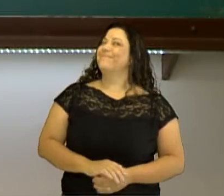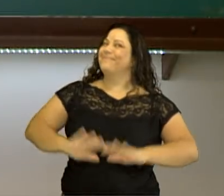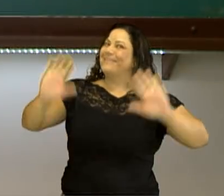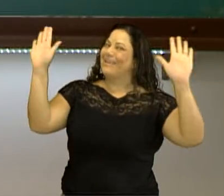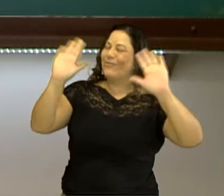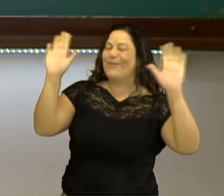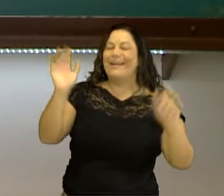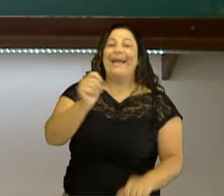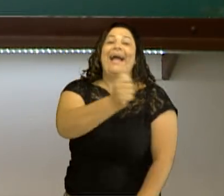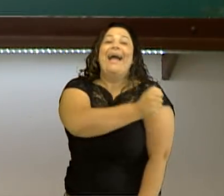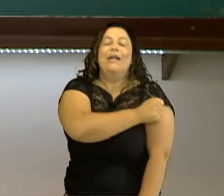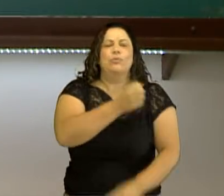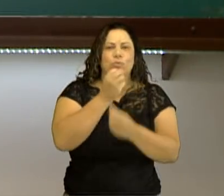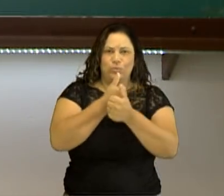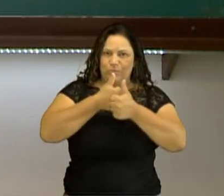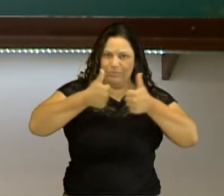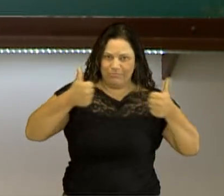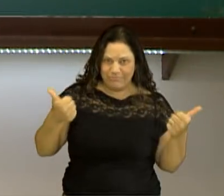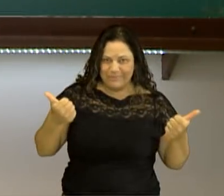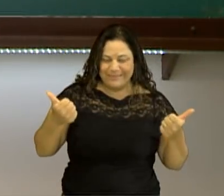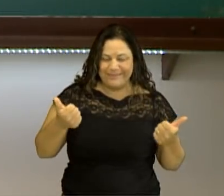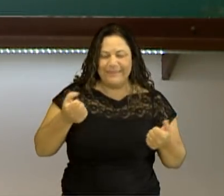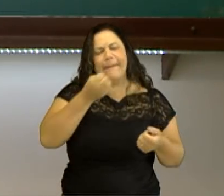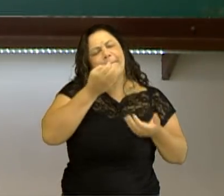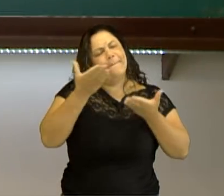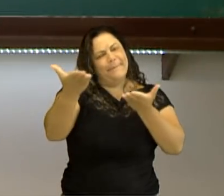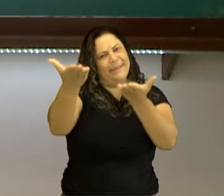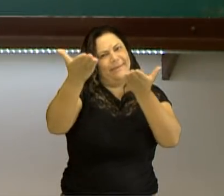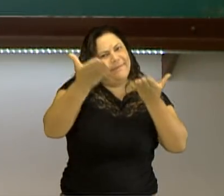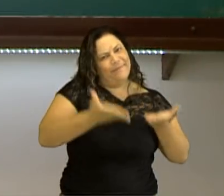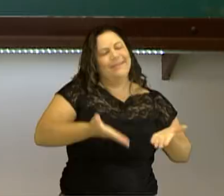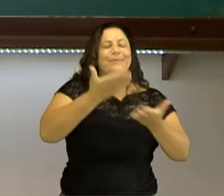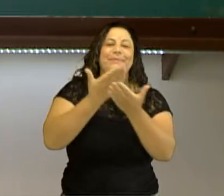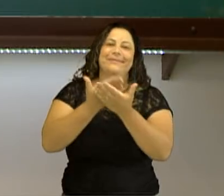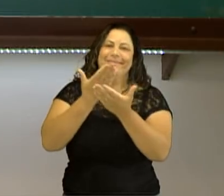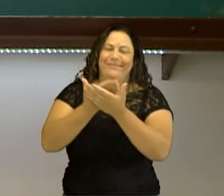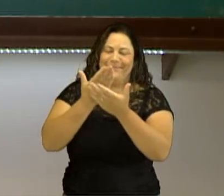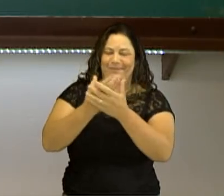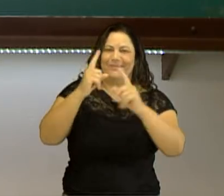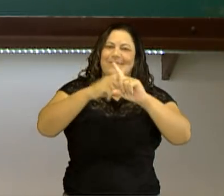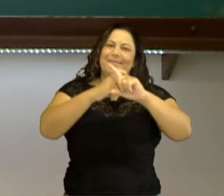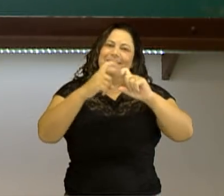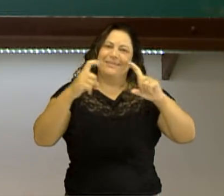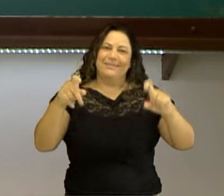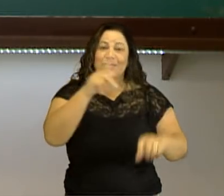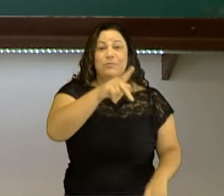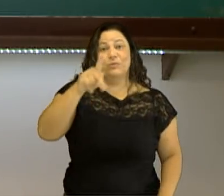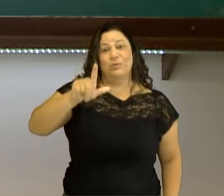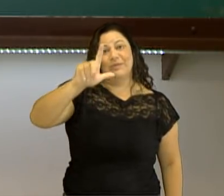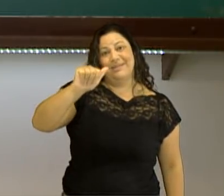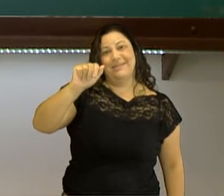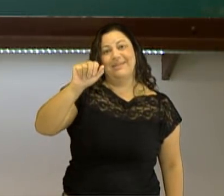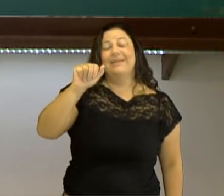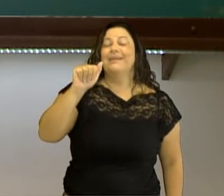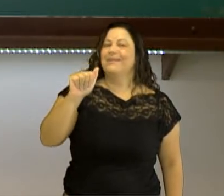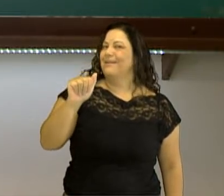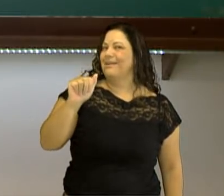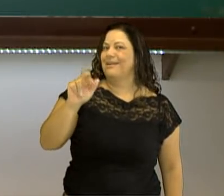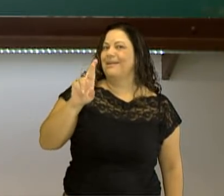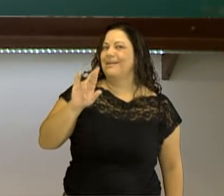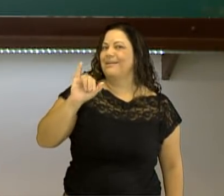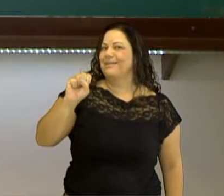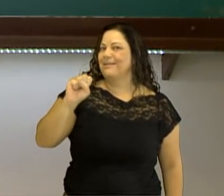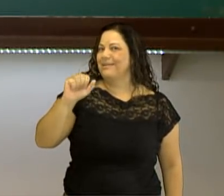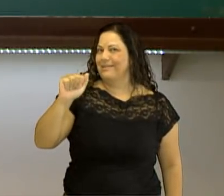Olá, estudantes, tudo bem? Sejam bem-vindos a mais uma aula de ciências. Professora Larissa aqui com vocês. E